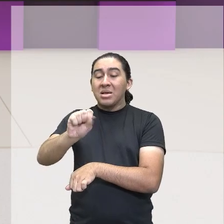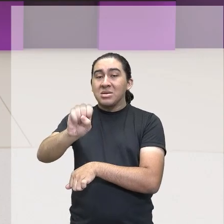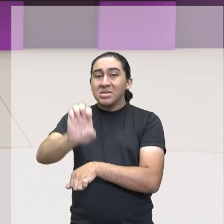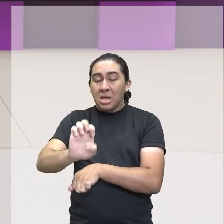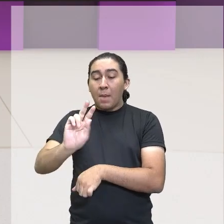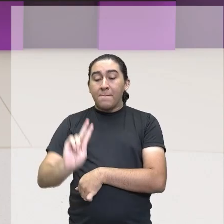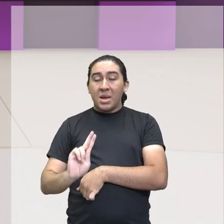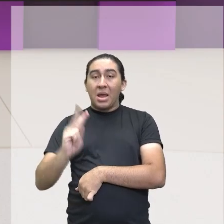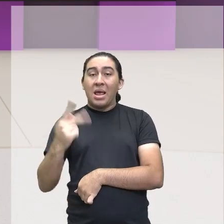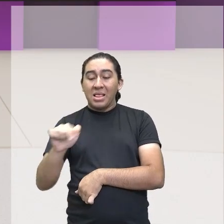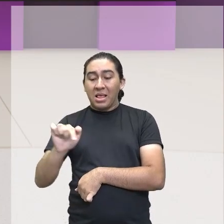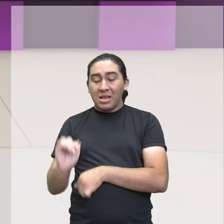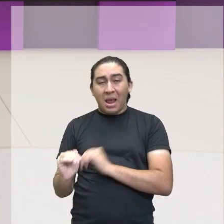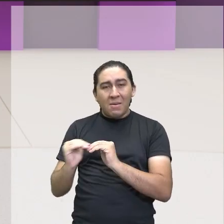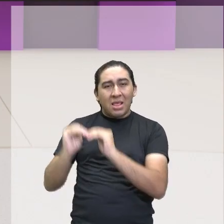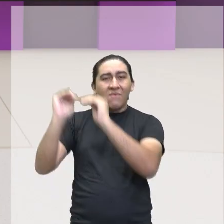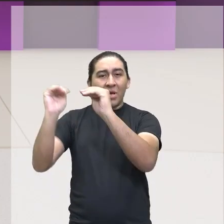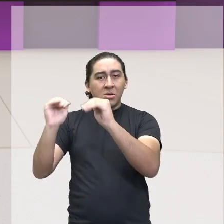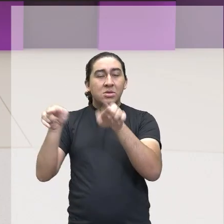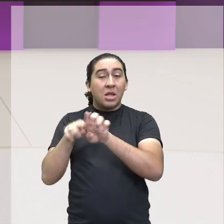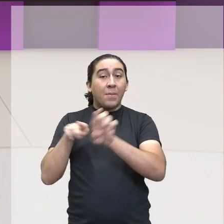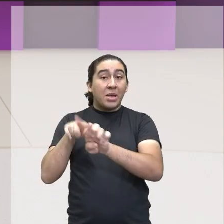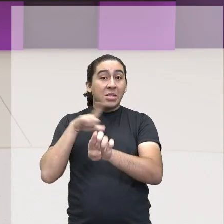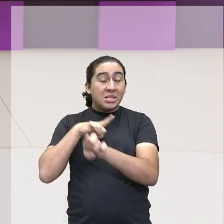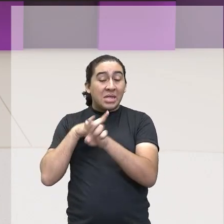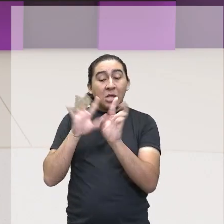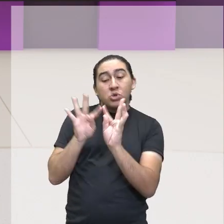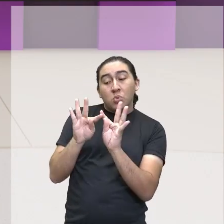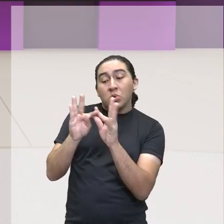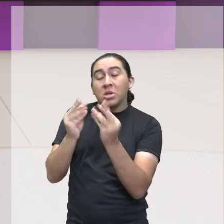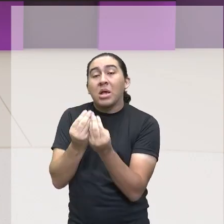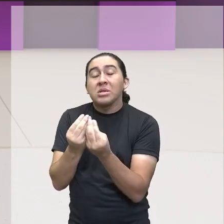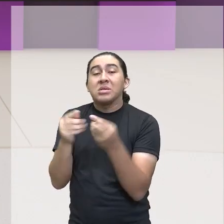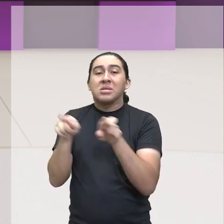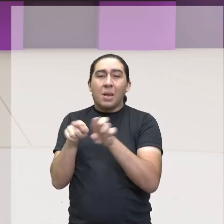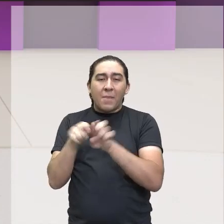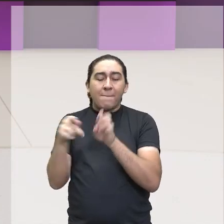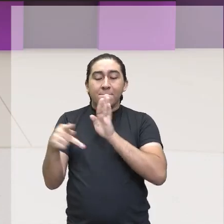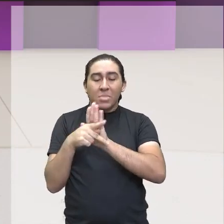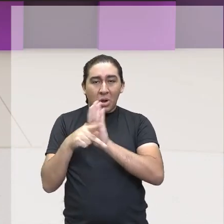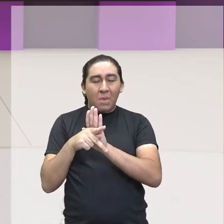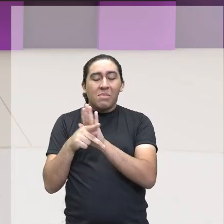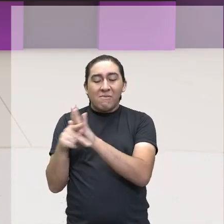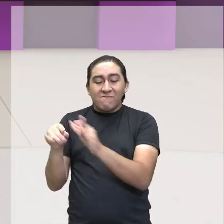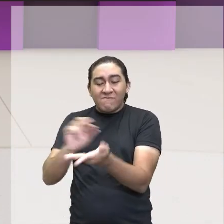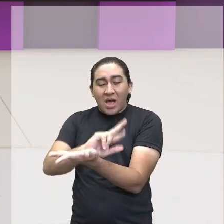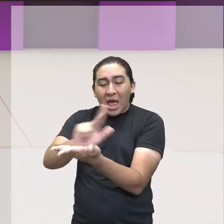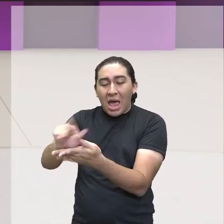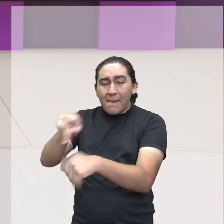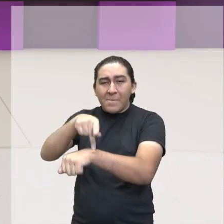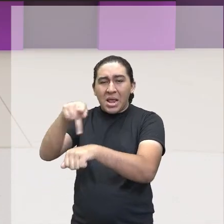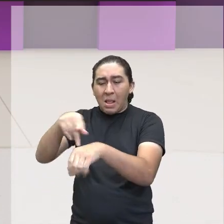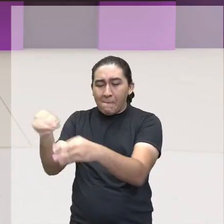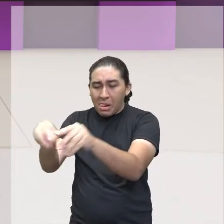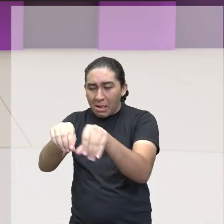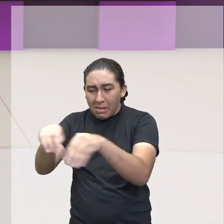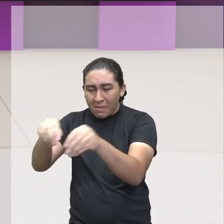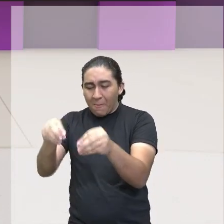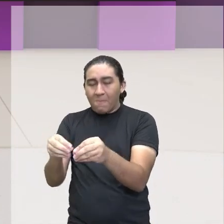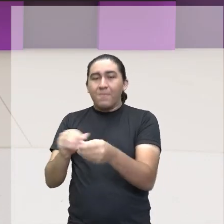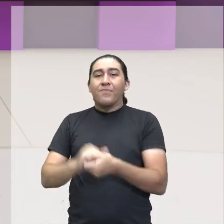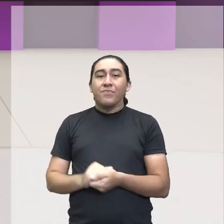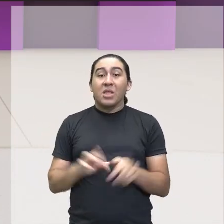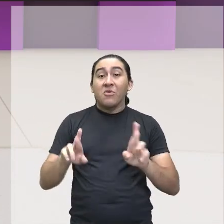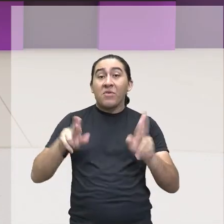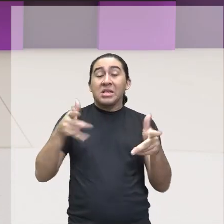mais elevado e a concentração de nutrientes e sedimentos também. Essas diferenças químicas afetam,